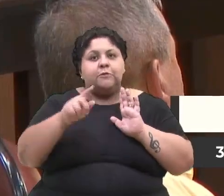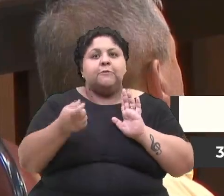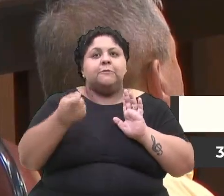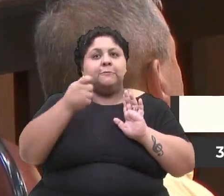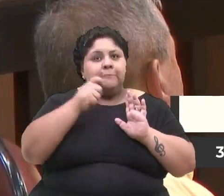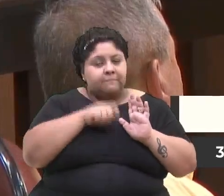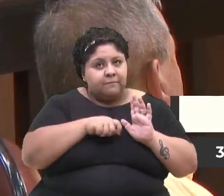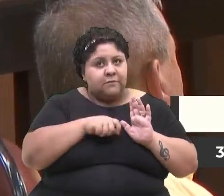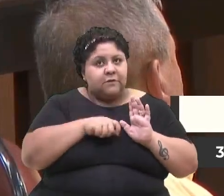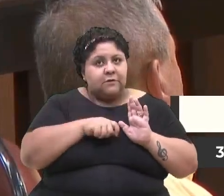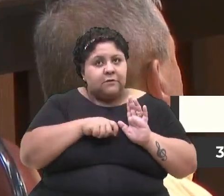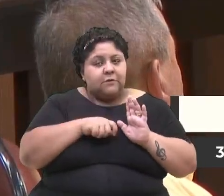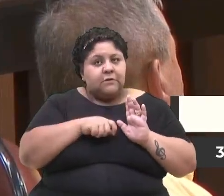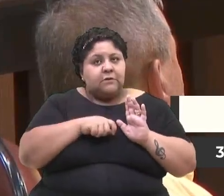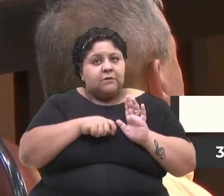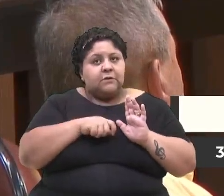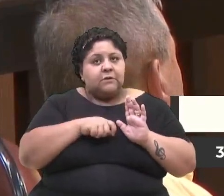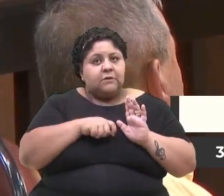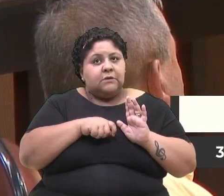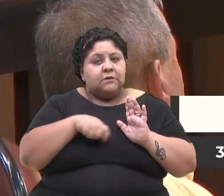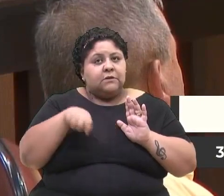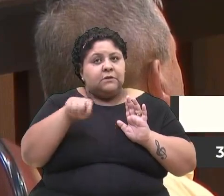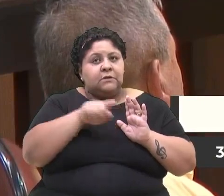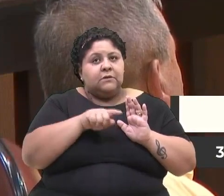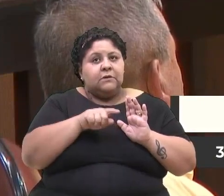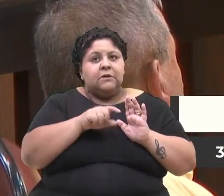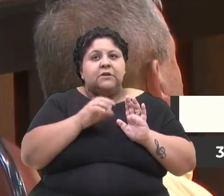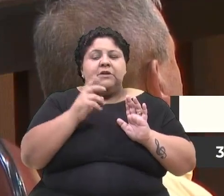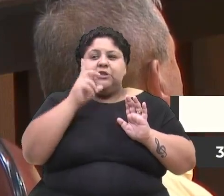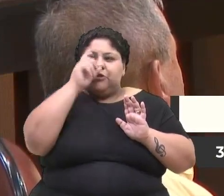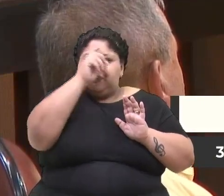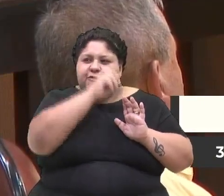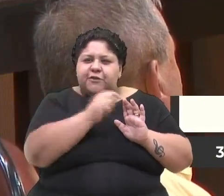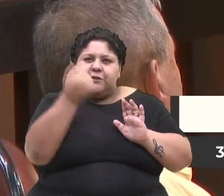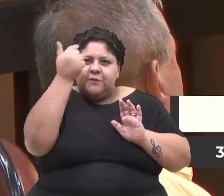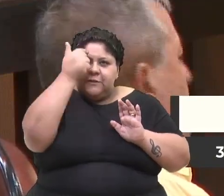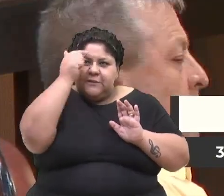tomar para que daqui a pouco a gente não seja mal interpretado lá fora, que a gente